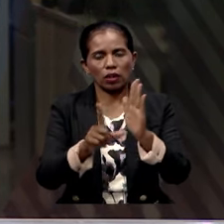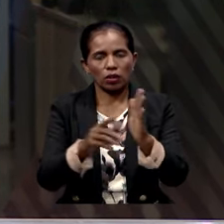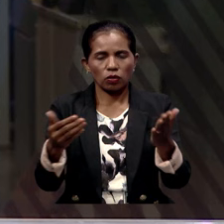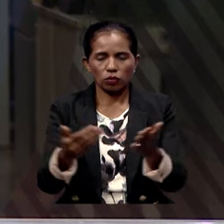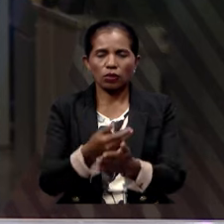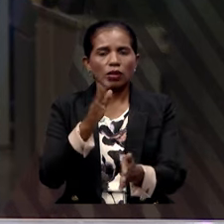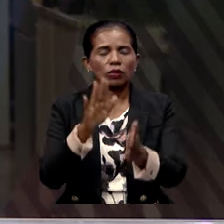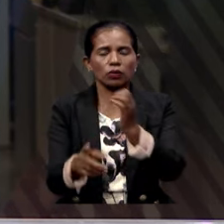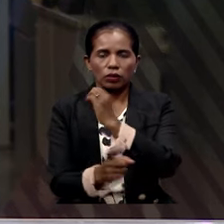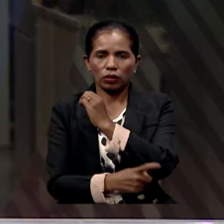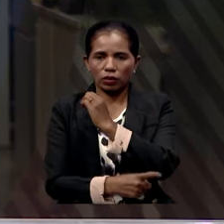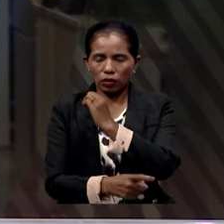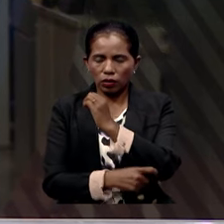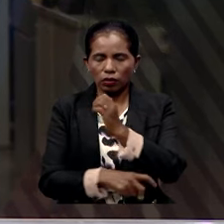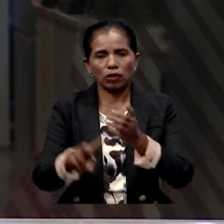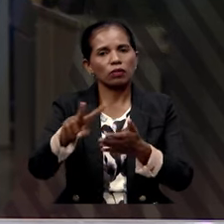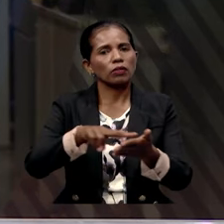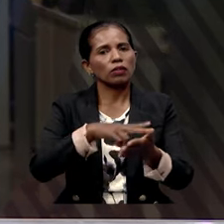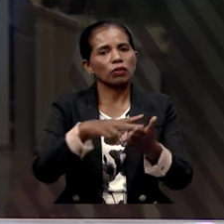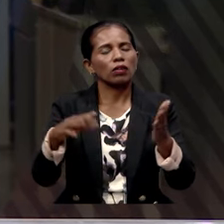indulto viola a Constituição.